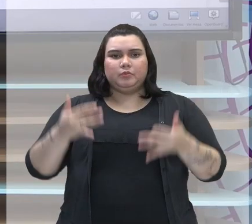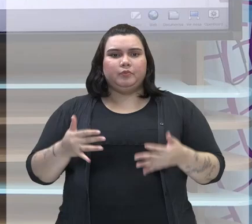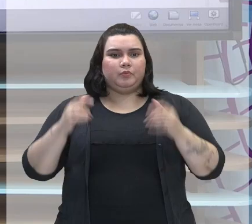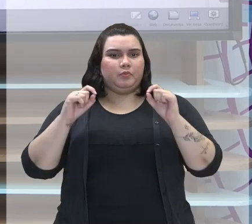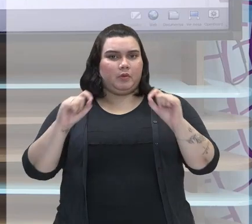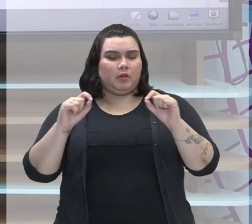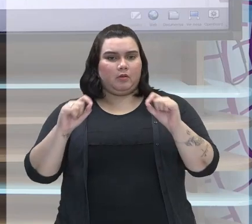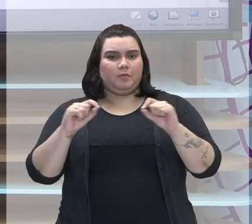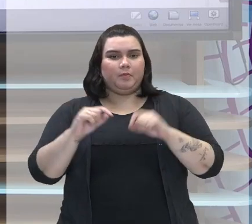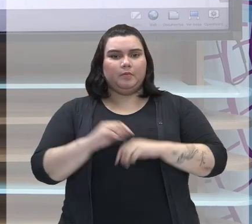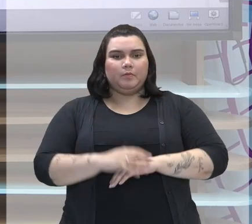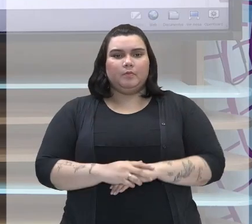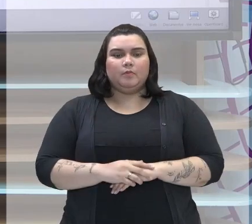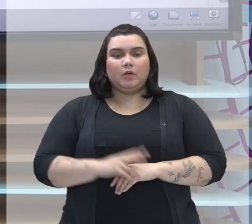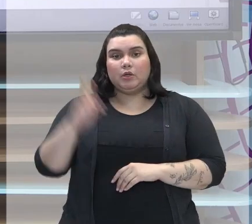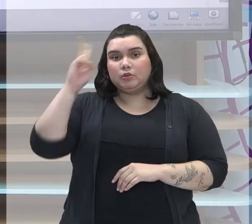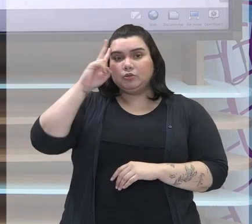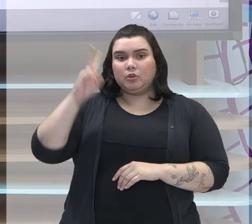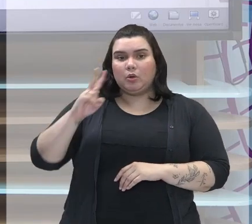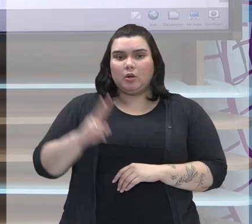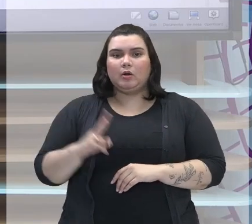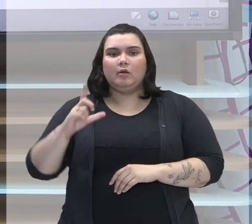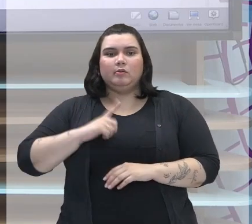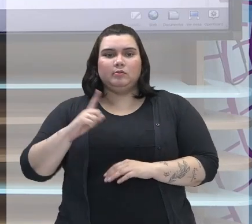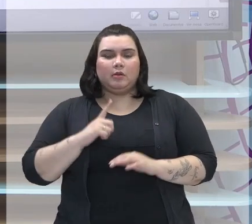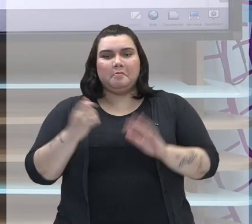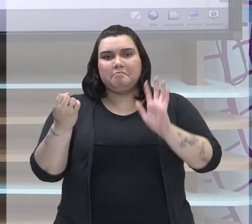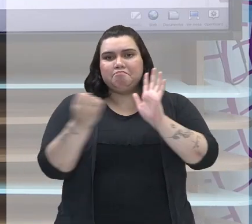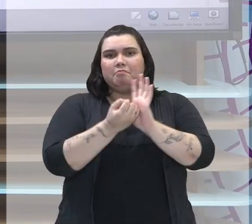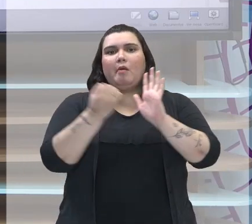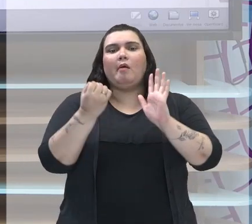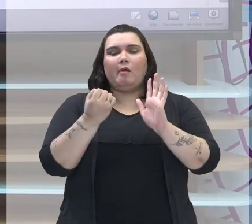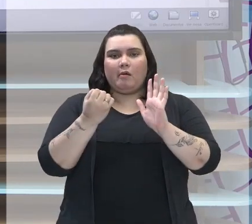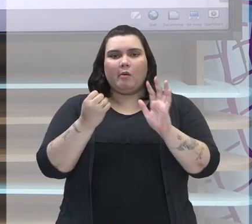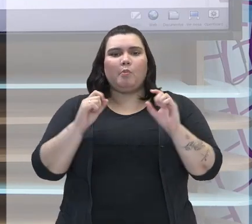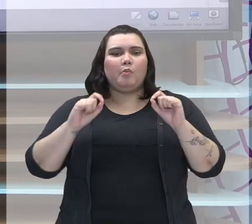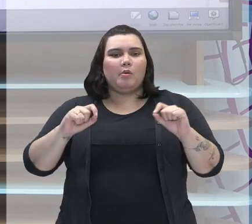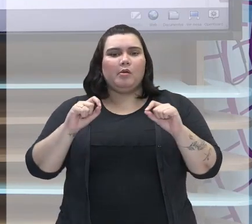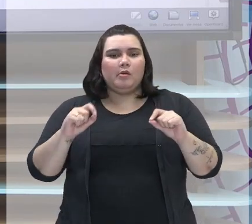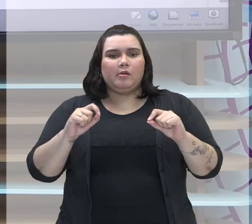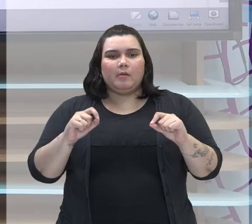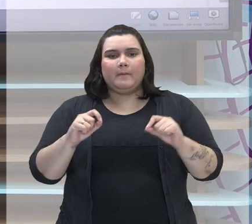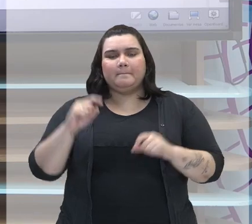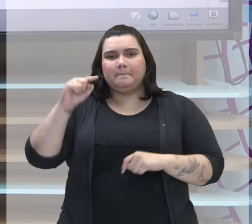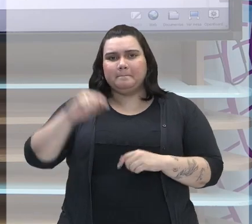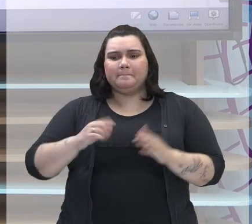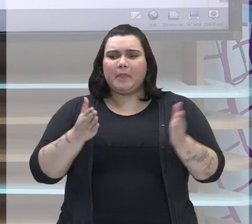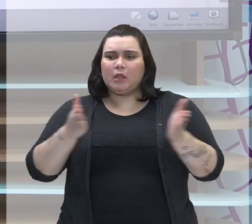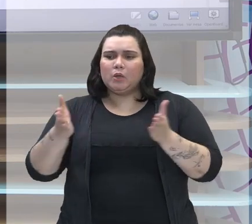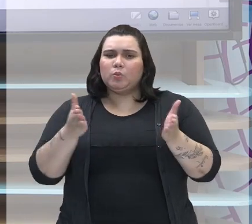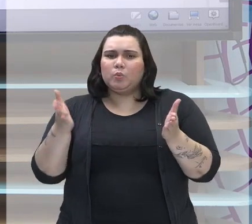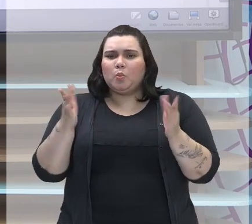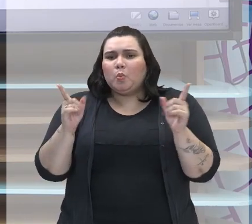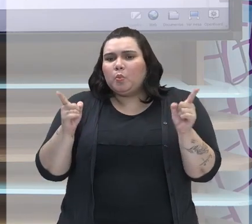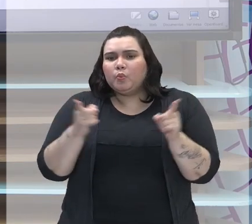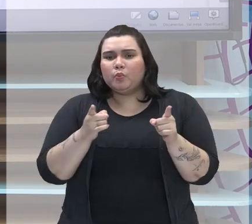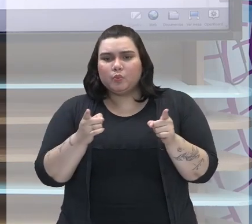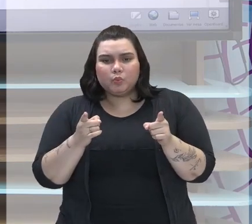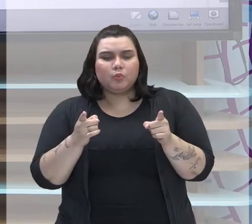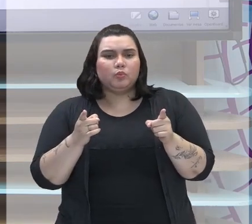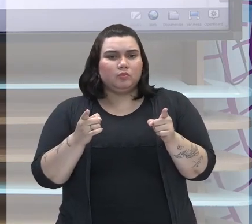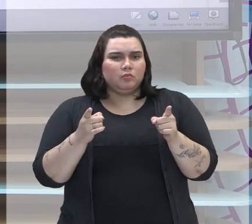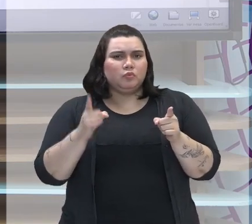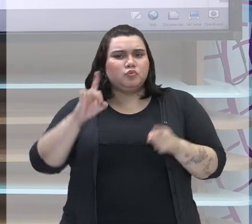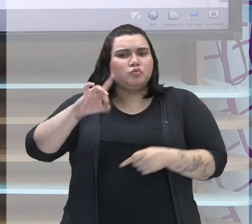corte histórico que, teoricamente, é até pouco tempo. Estamos falando aí de um período